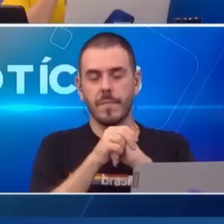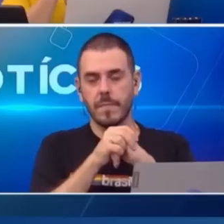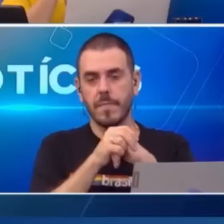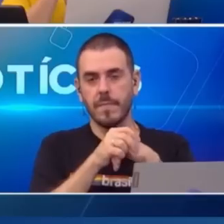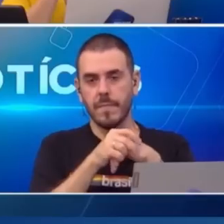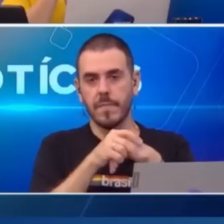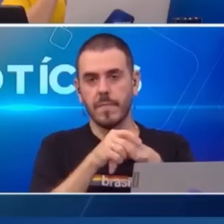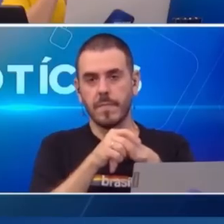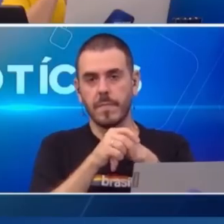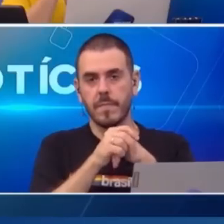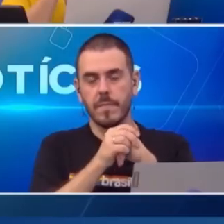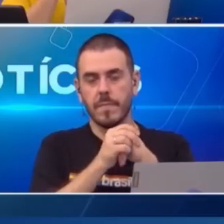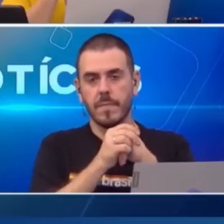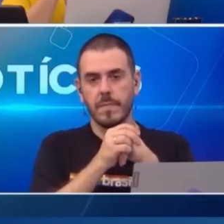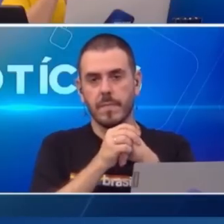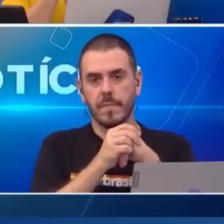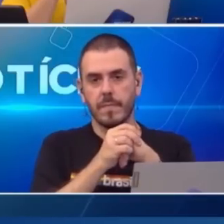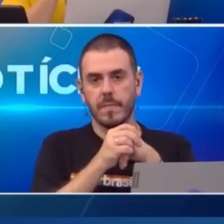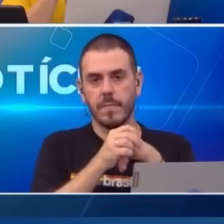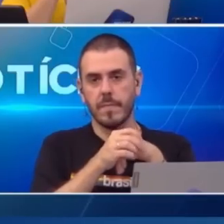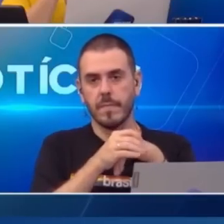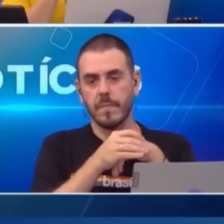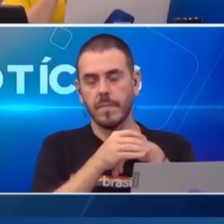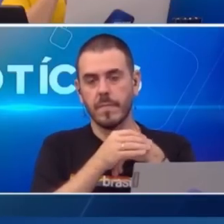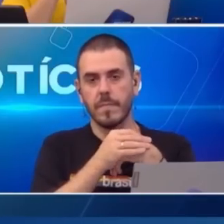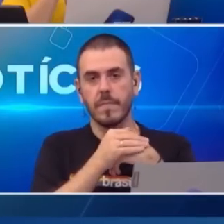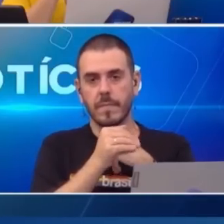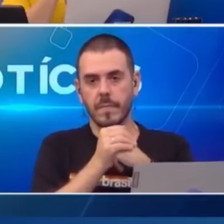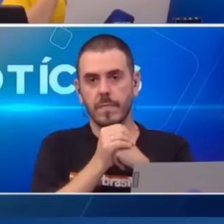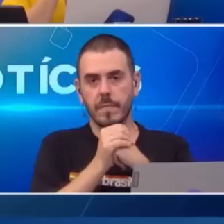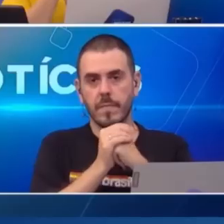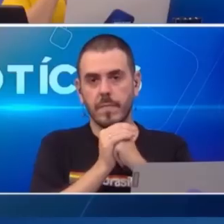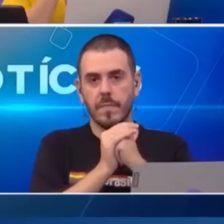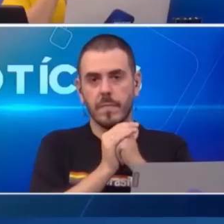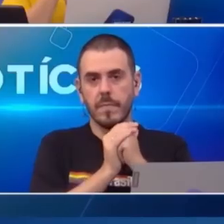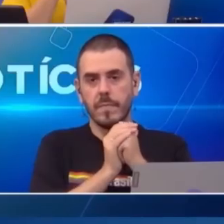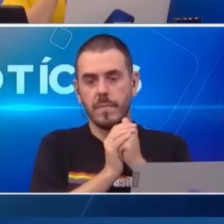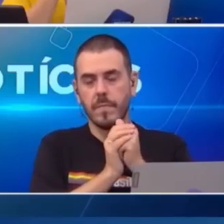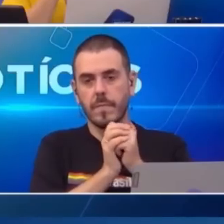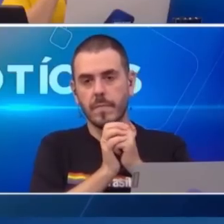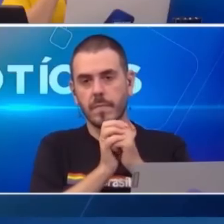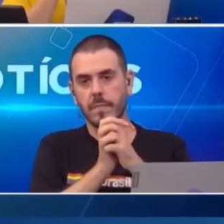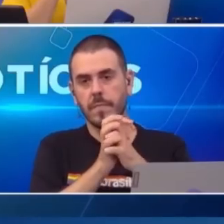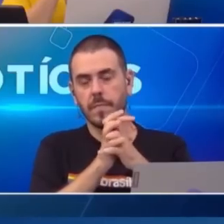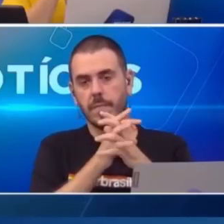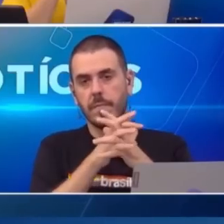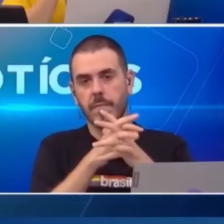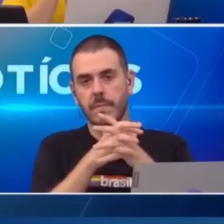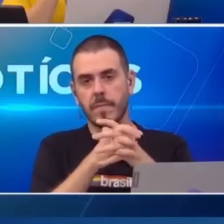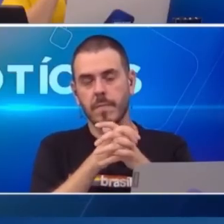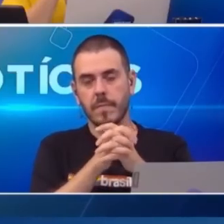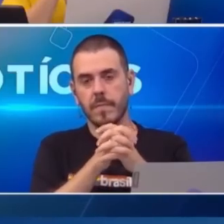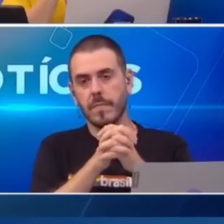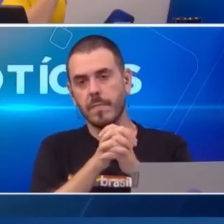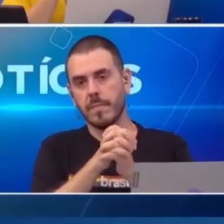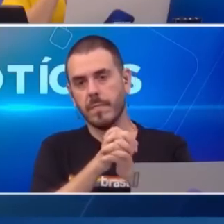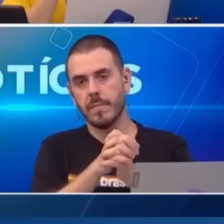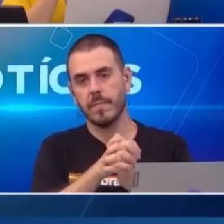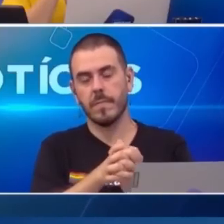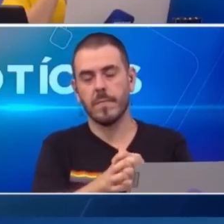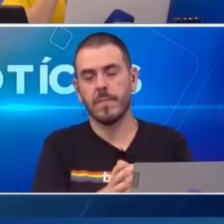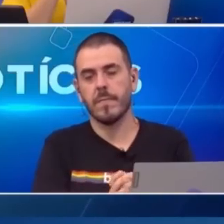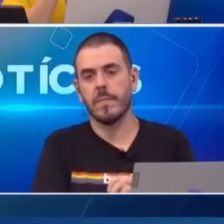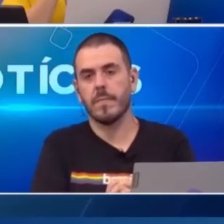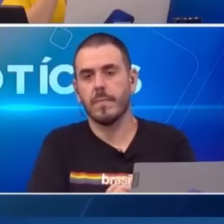época de acreditar e um monte de coisa entendeu mas é nesse nível acreditar que bolsonaro e Guedes não